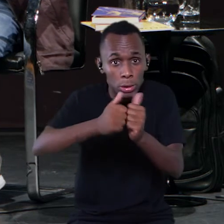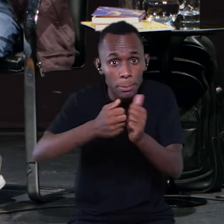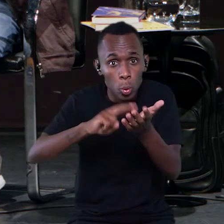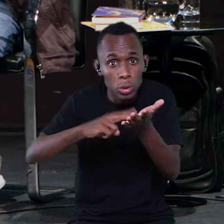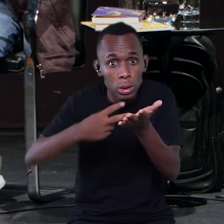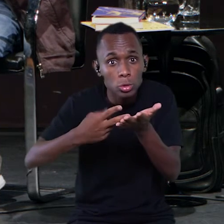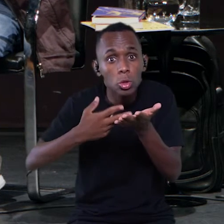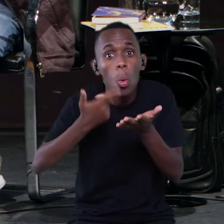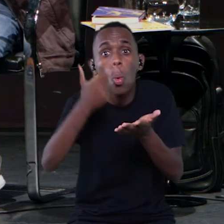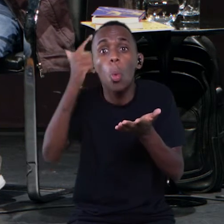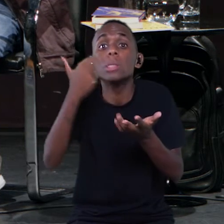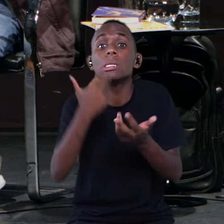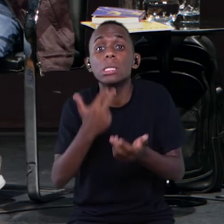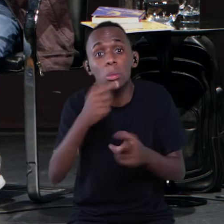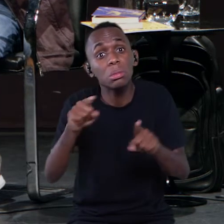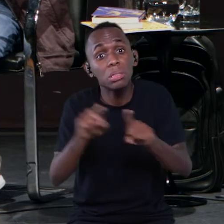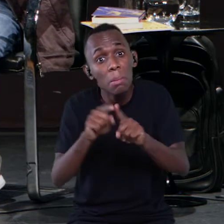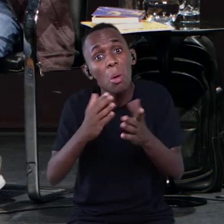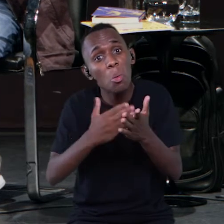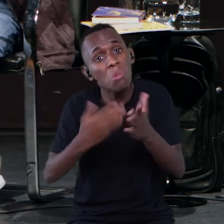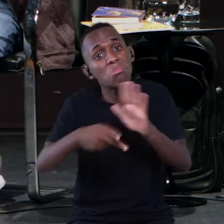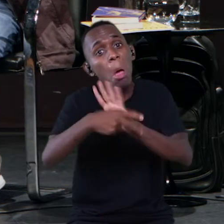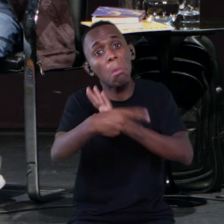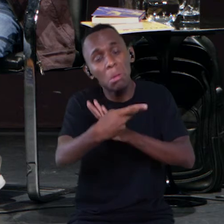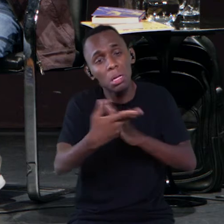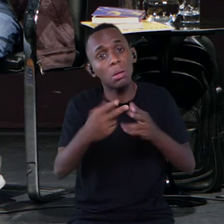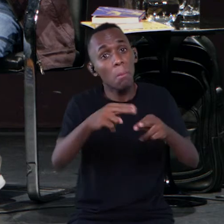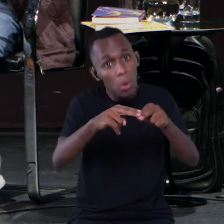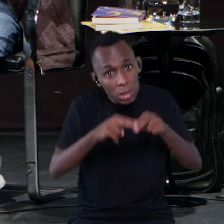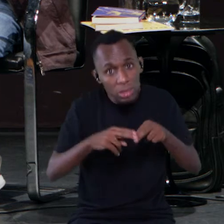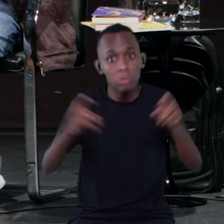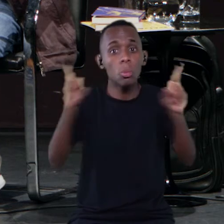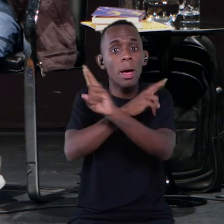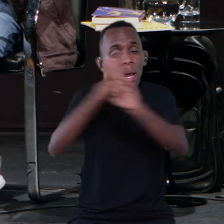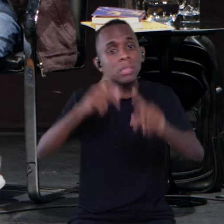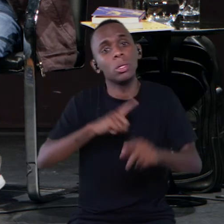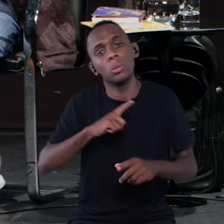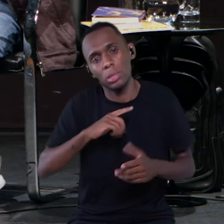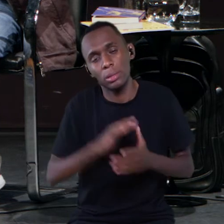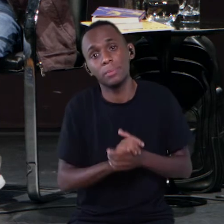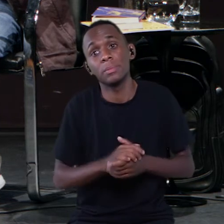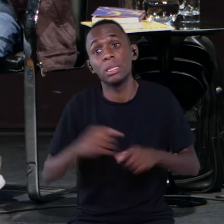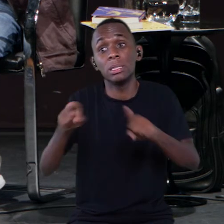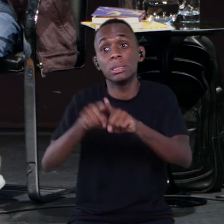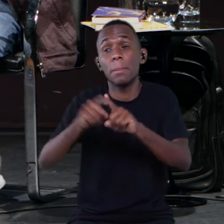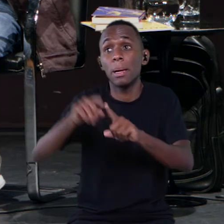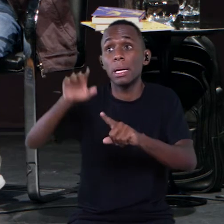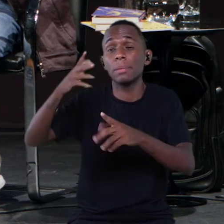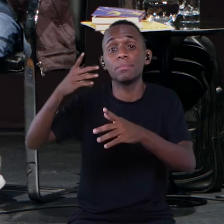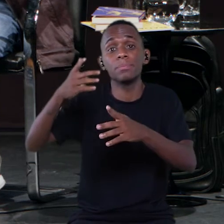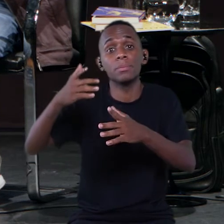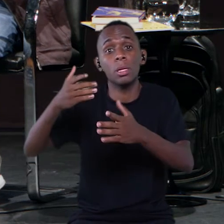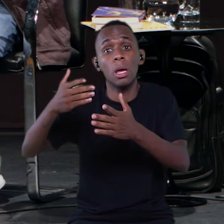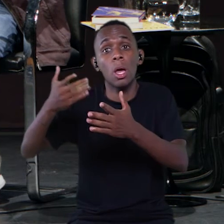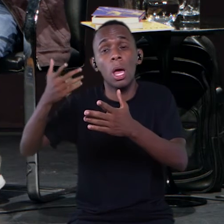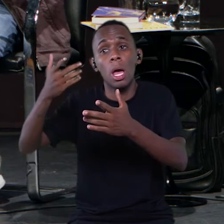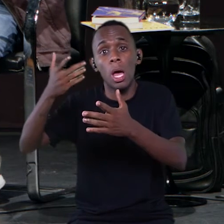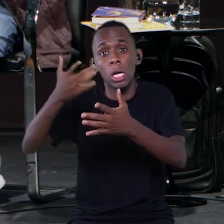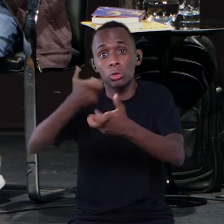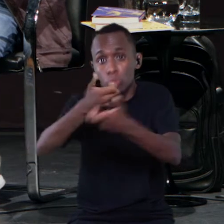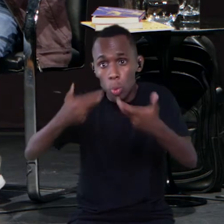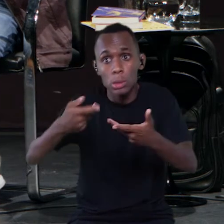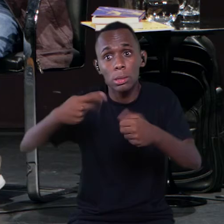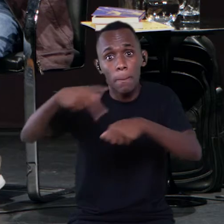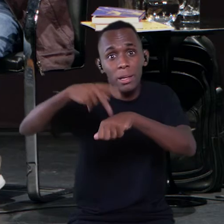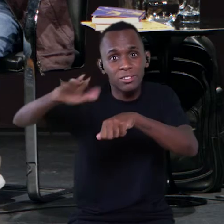Então, o interesse não é só do público brasileiro. Há demandas fora do território nacional também, que me faz pensar num processo transnacional.